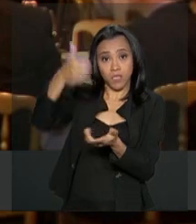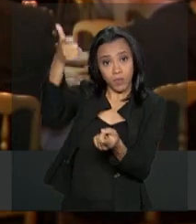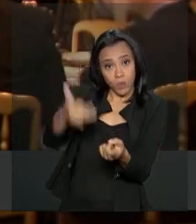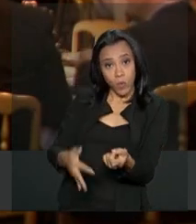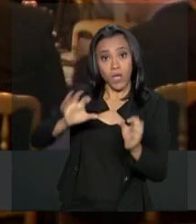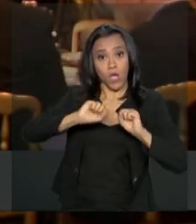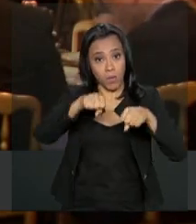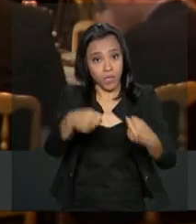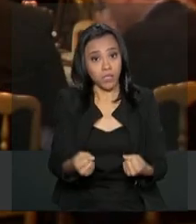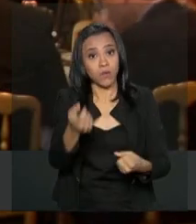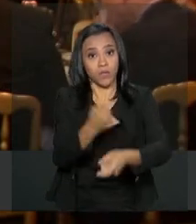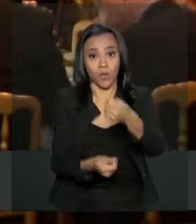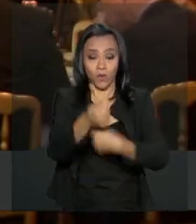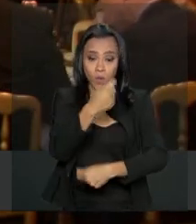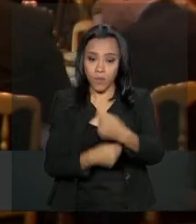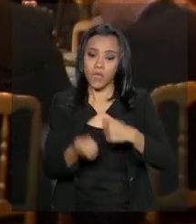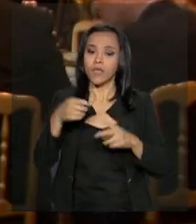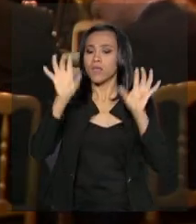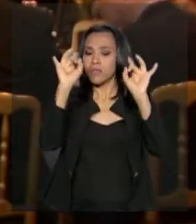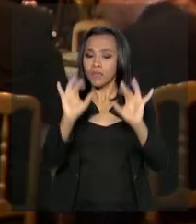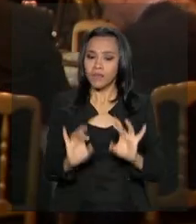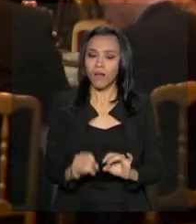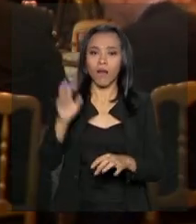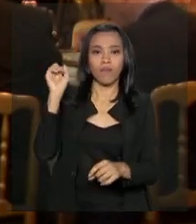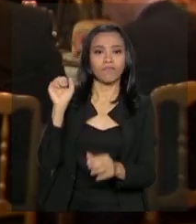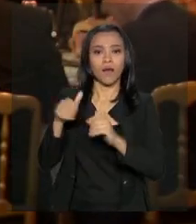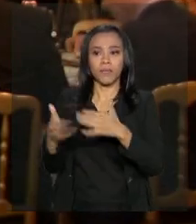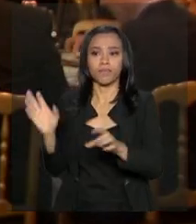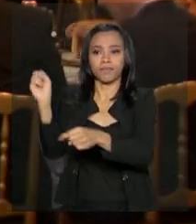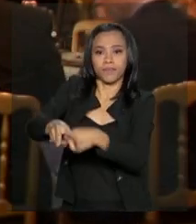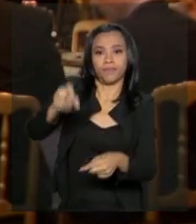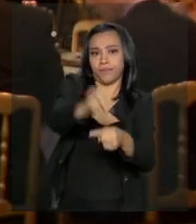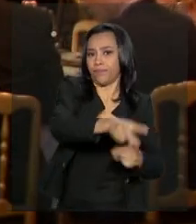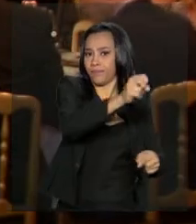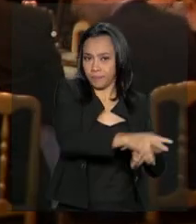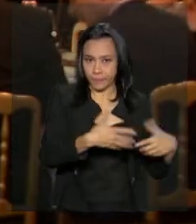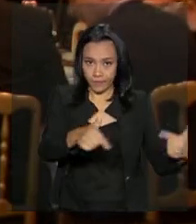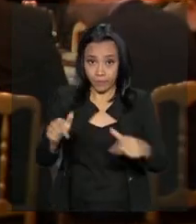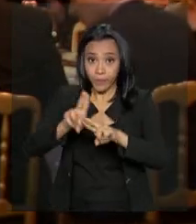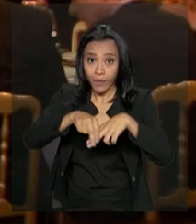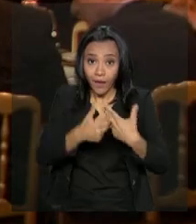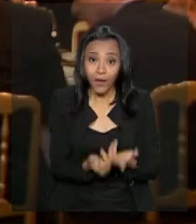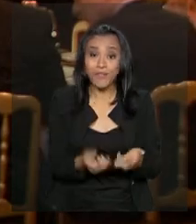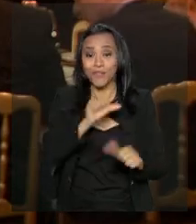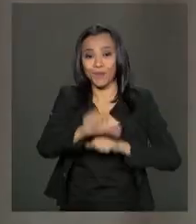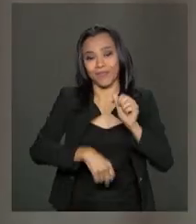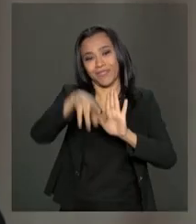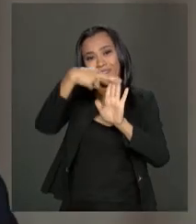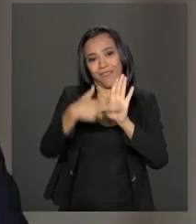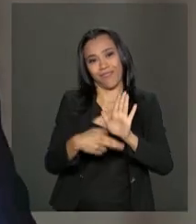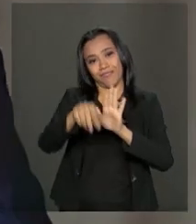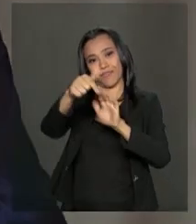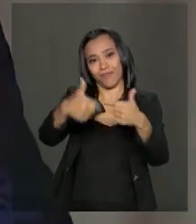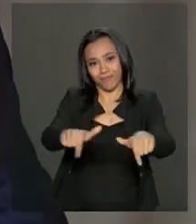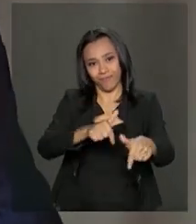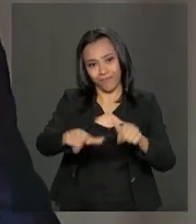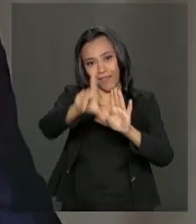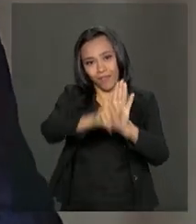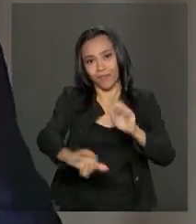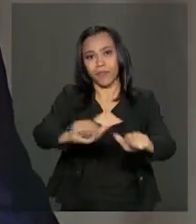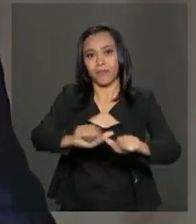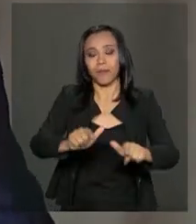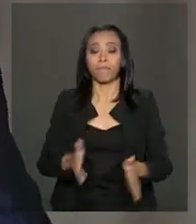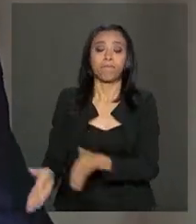em especial a geração de empregos obtidos a partir da modernização trabalhista e fora parte as